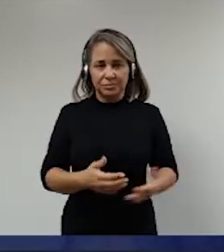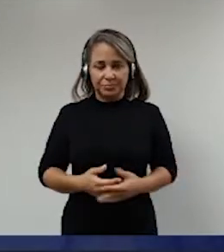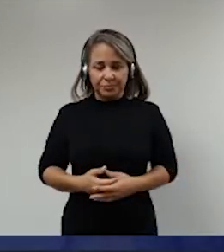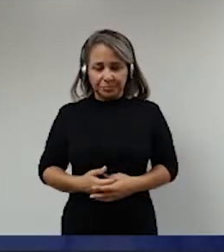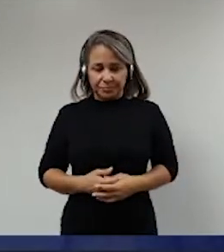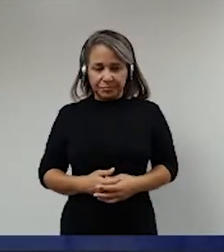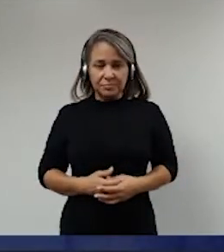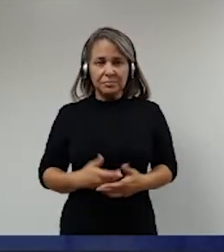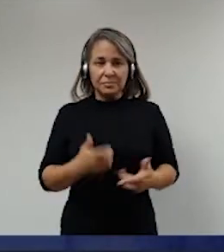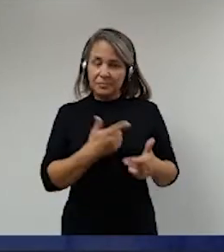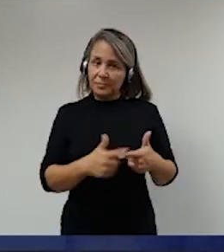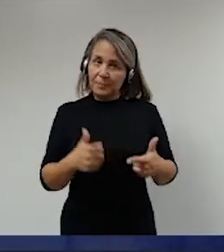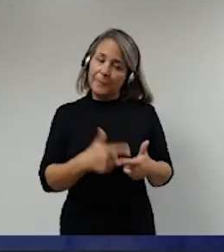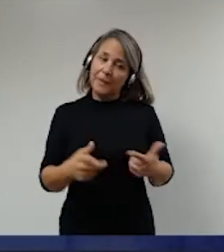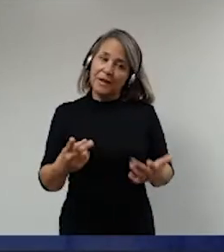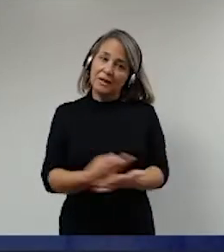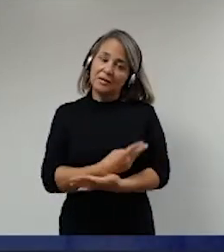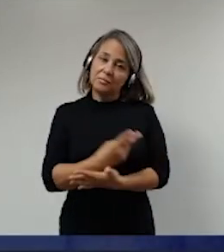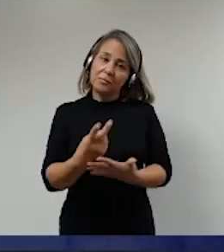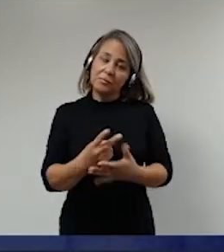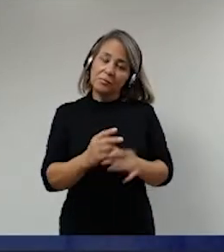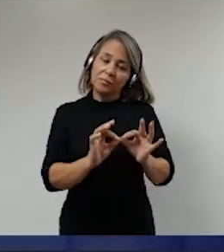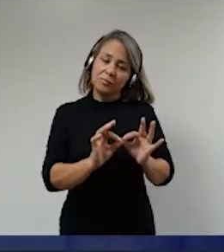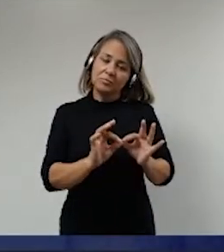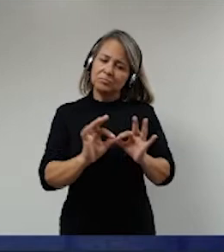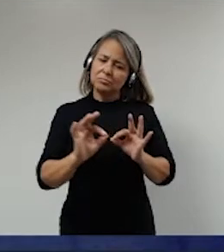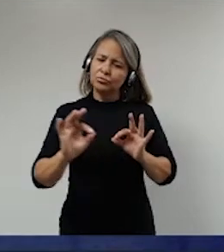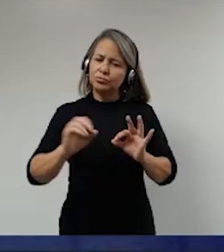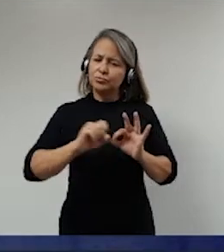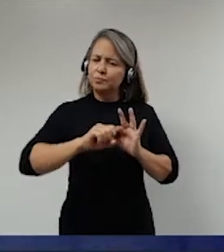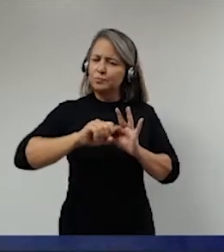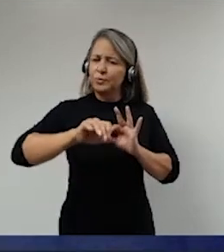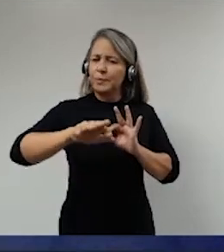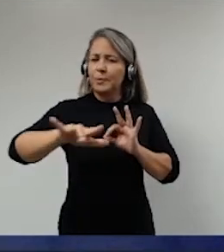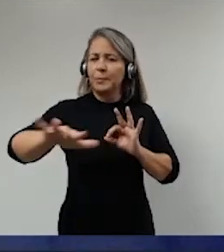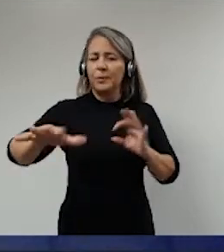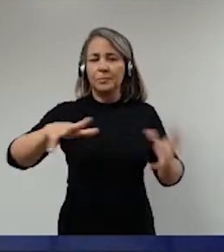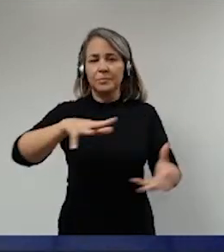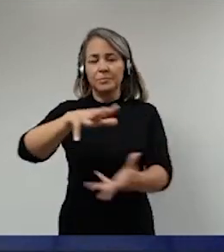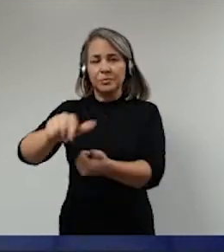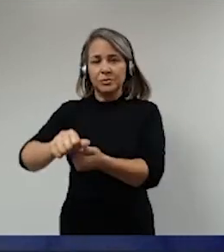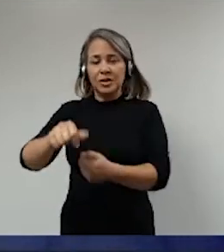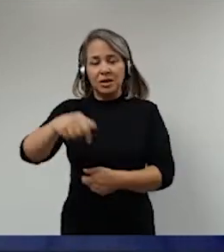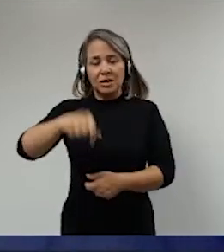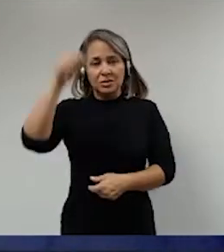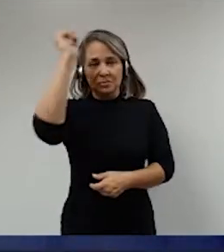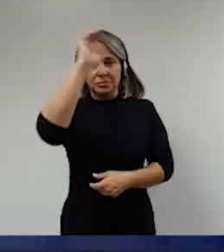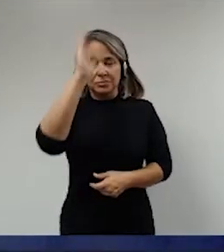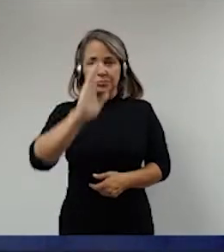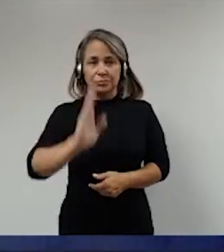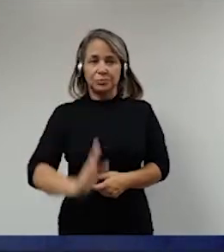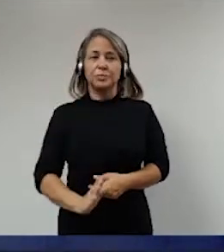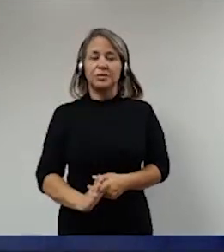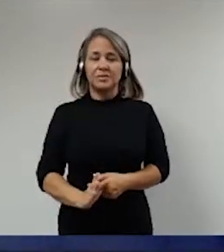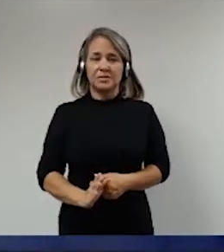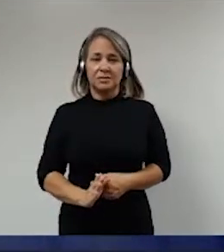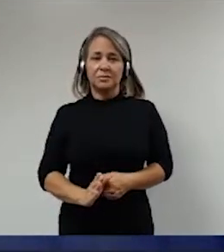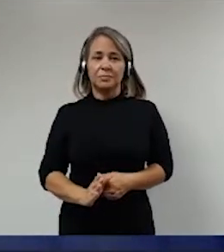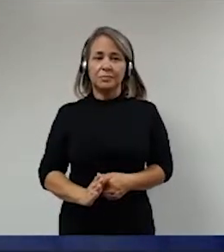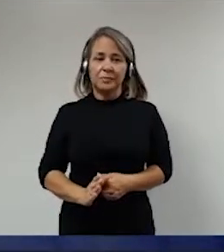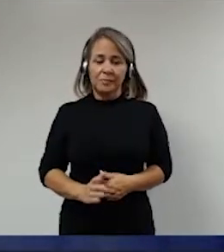E esse problema, ele se estende por todo o mundo, e nós vemos aqui no Brasil, vamos falar aqui um pouco do nosso